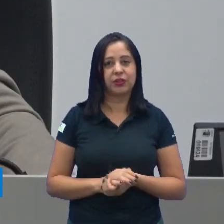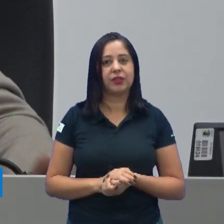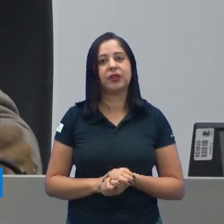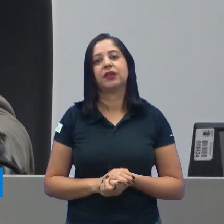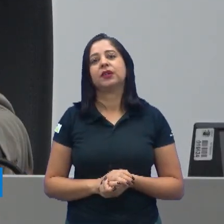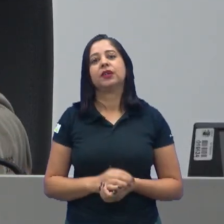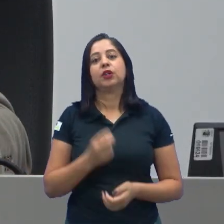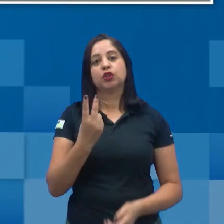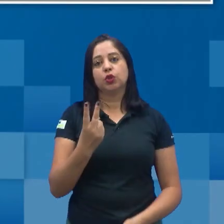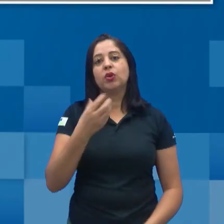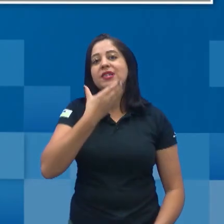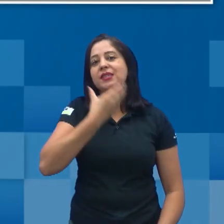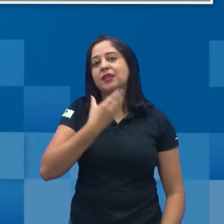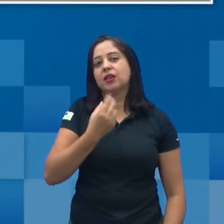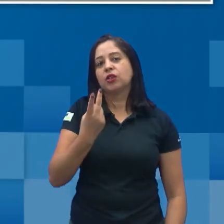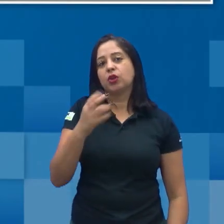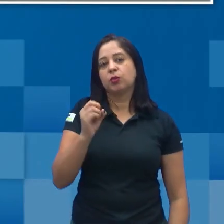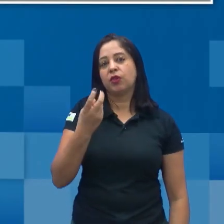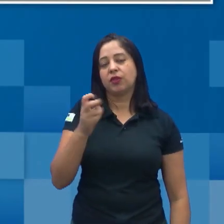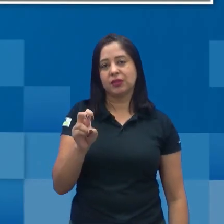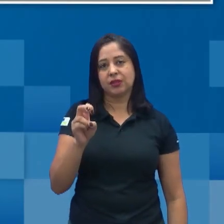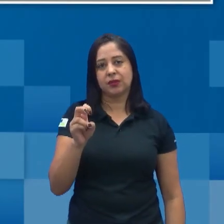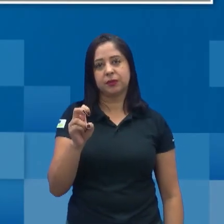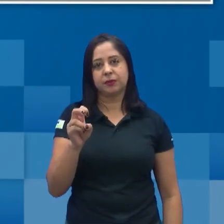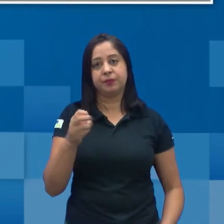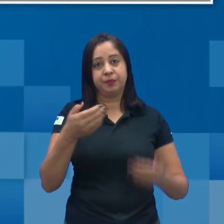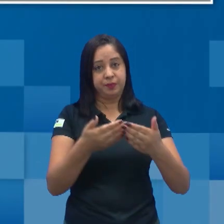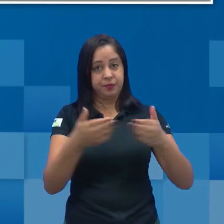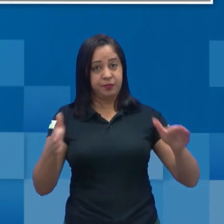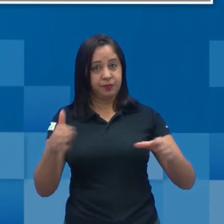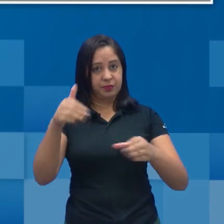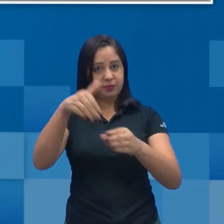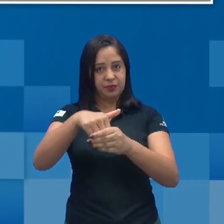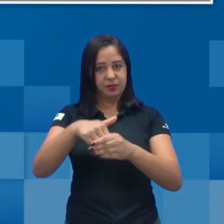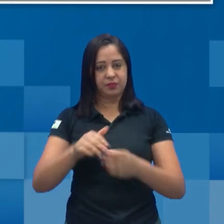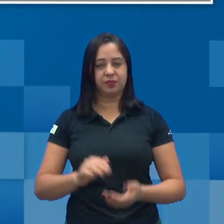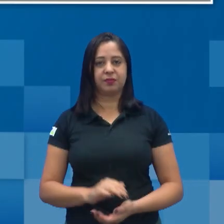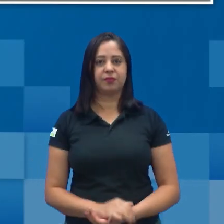de dezembro de 2025. Aberta a votação.